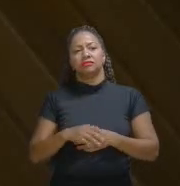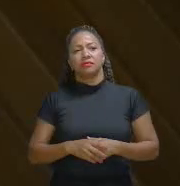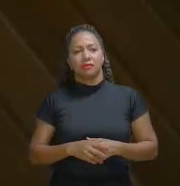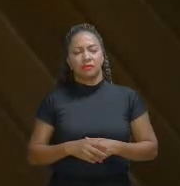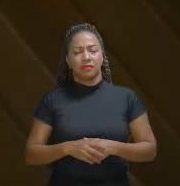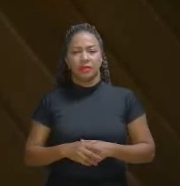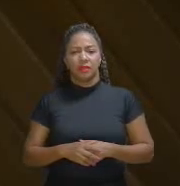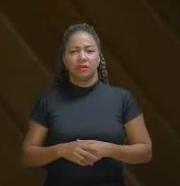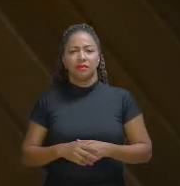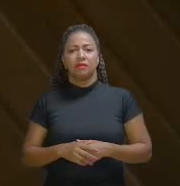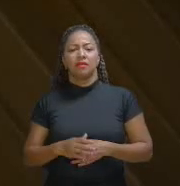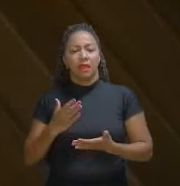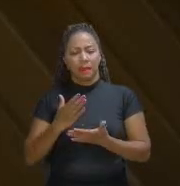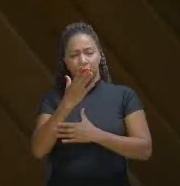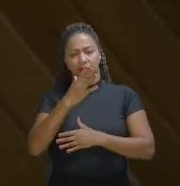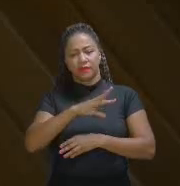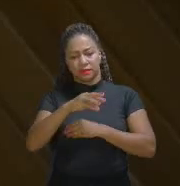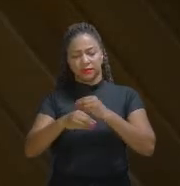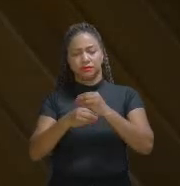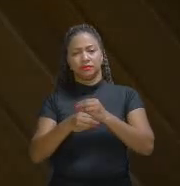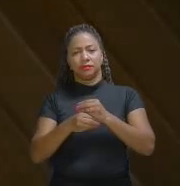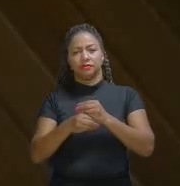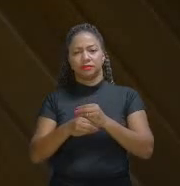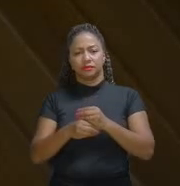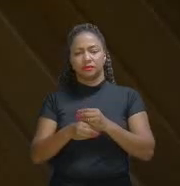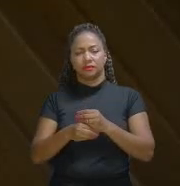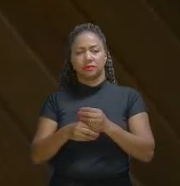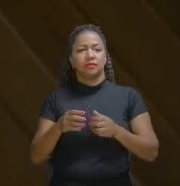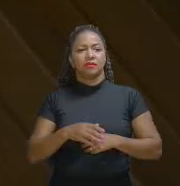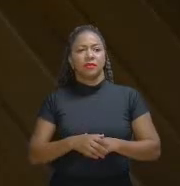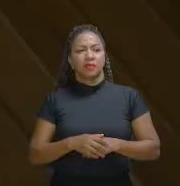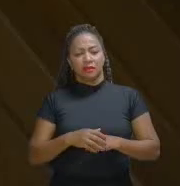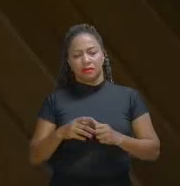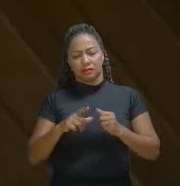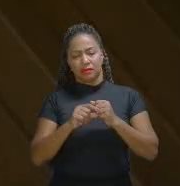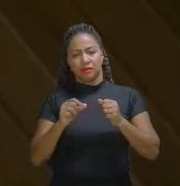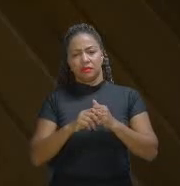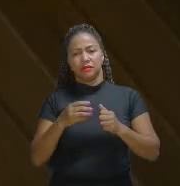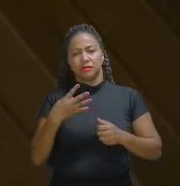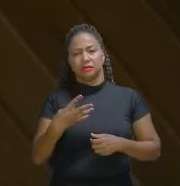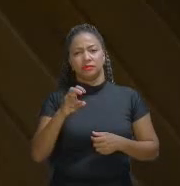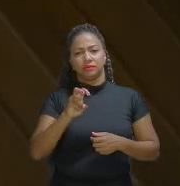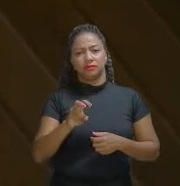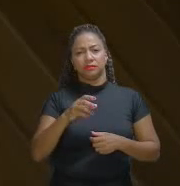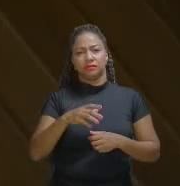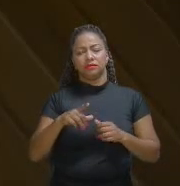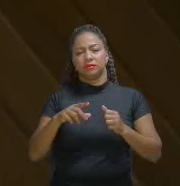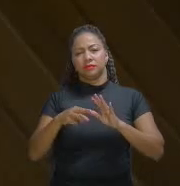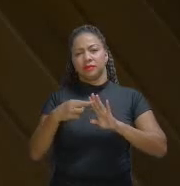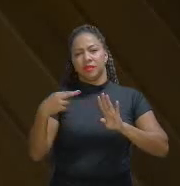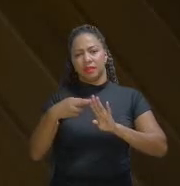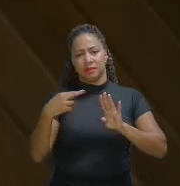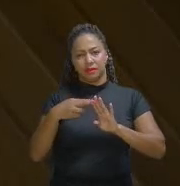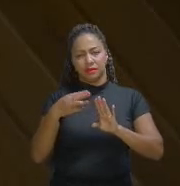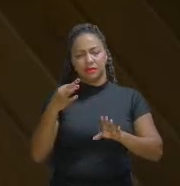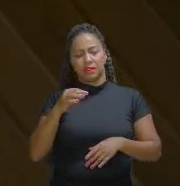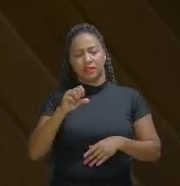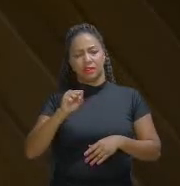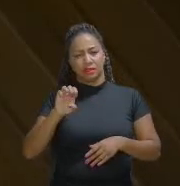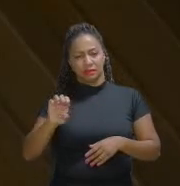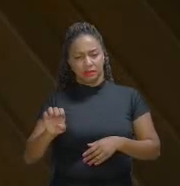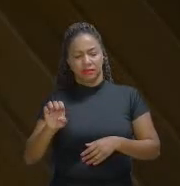contas, sugerindo aprovação com ressalvas, nos termos do artigo 45.2, Resolução TSE